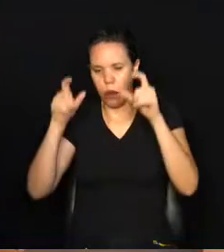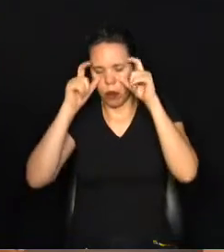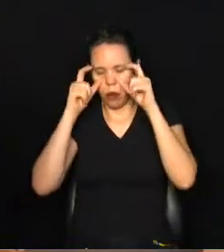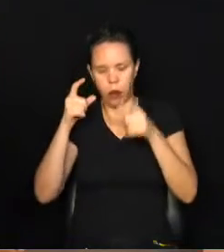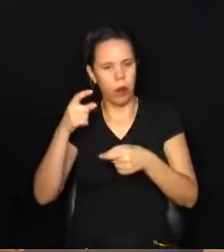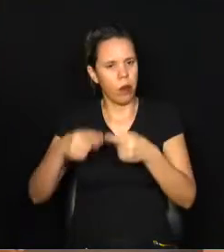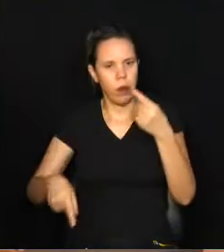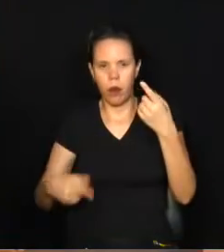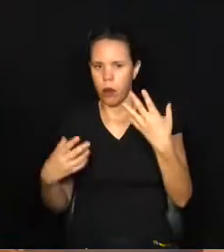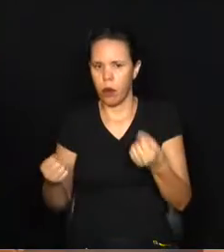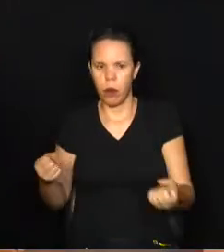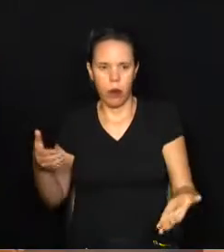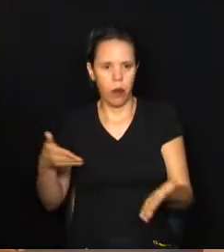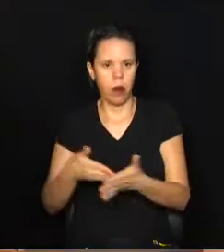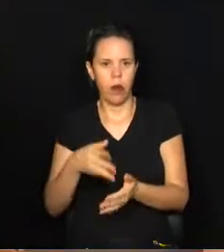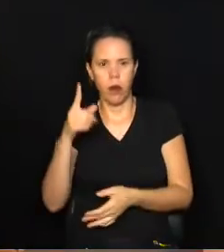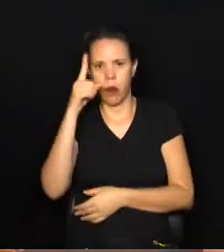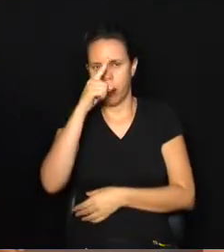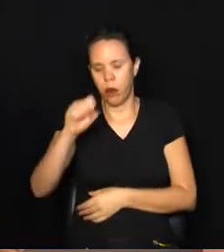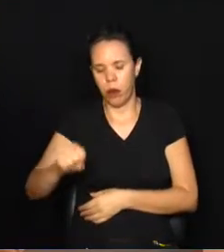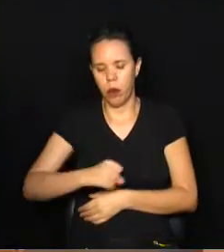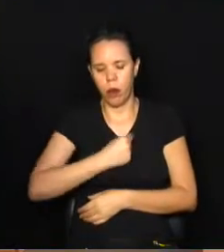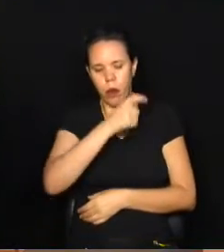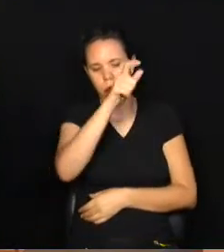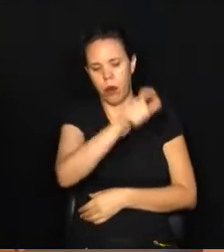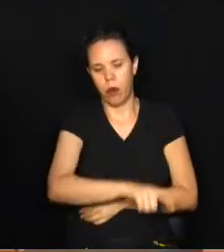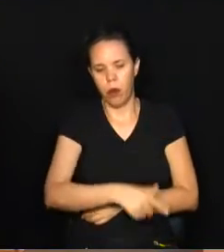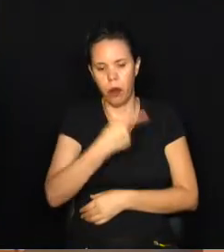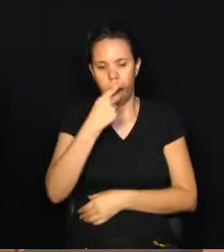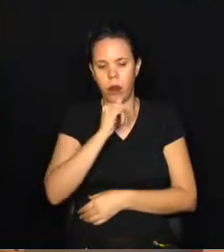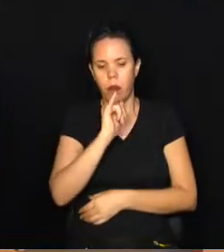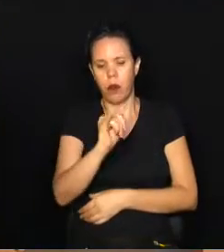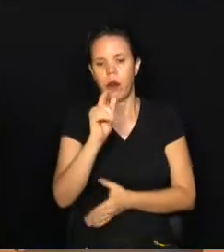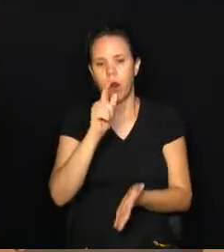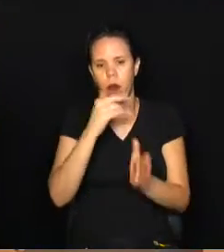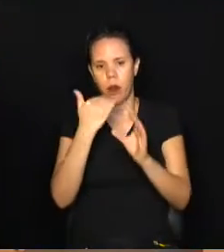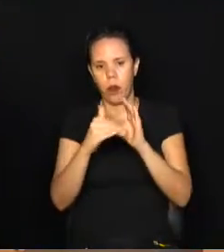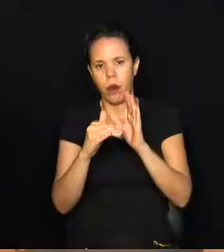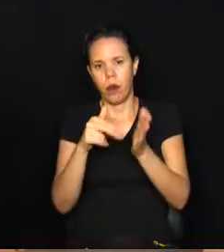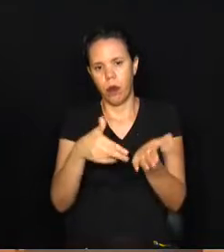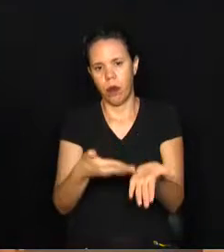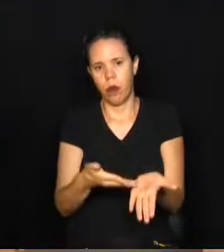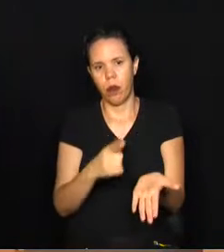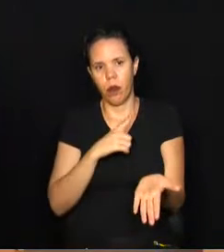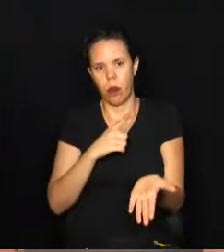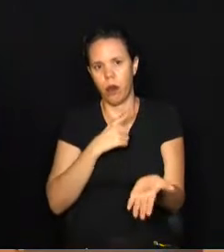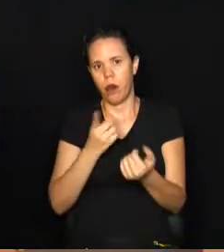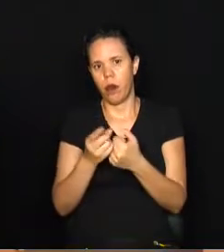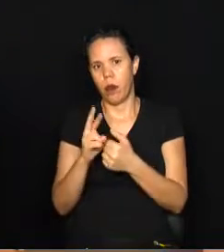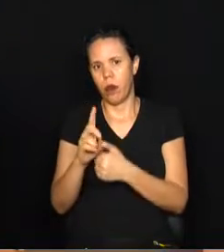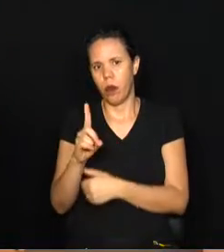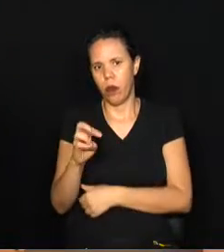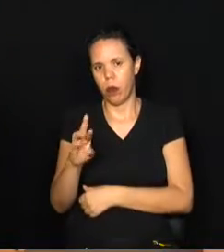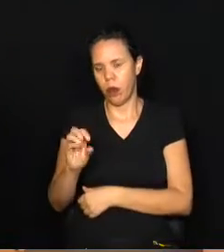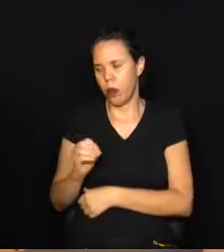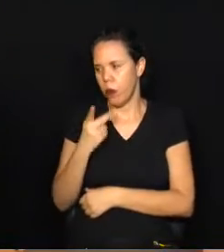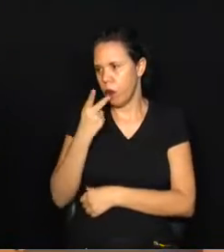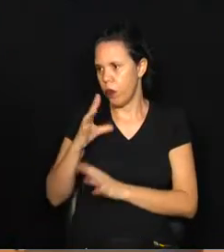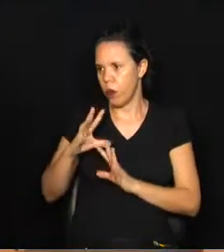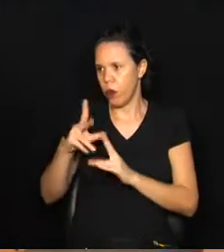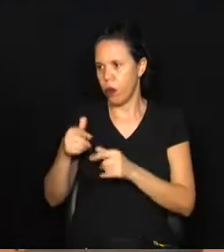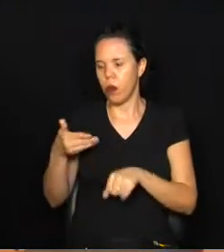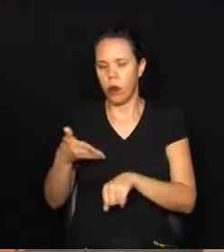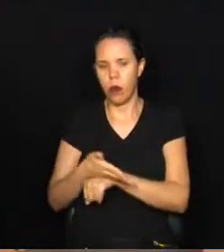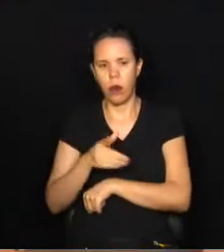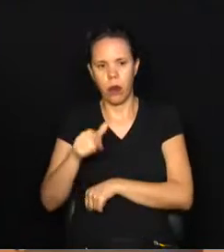muito complicado, ou seja, ele tem uma revolta, mas tudo, como foi dito aqui pelo doutor Eduardo, tudo parte de